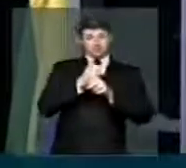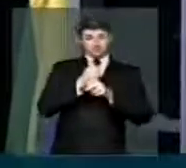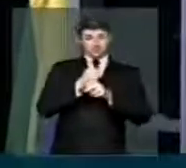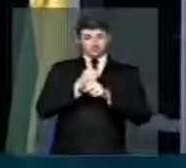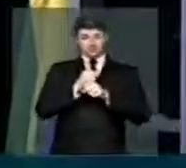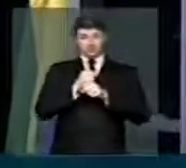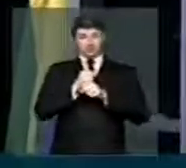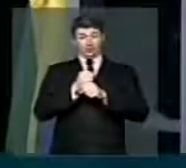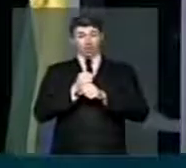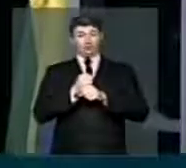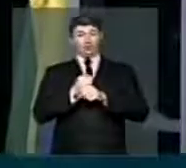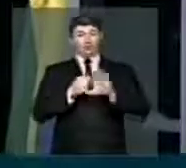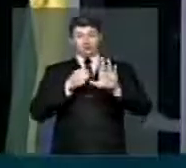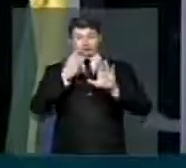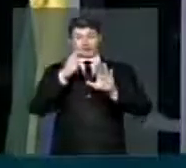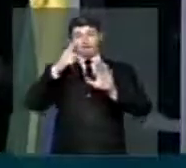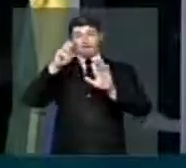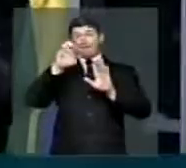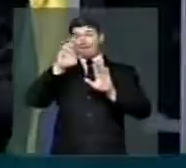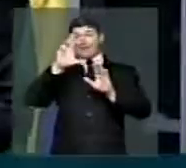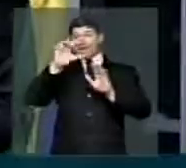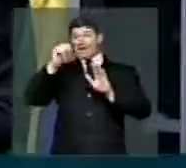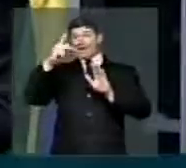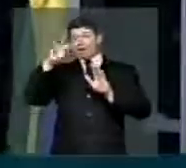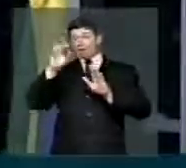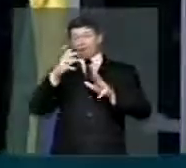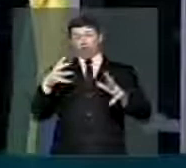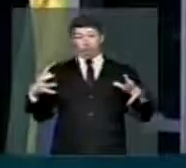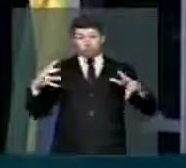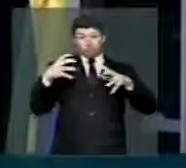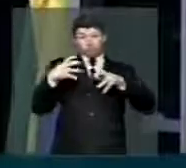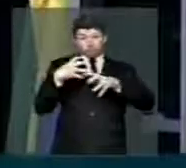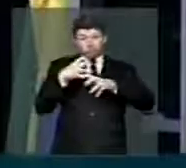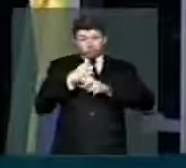per capita. O que eu quero falar? Pegamos o bolo da saúde,